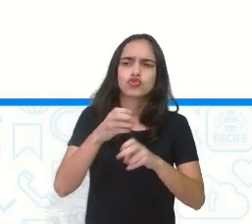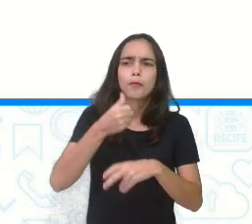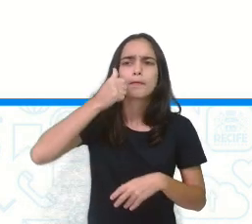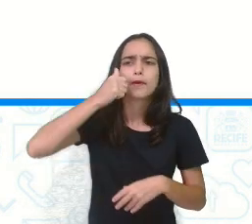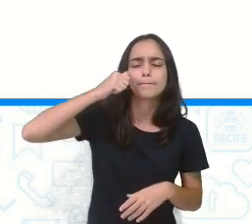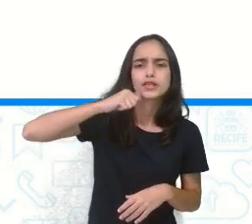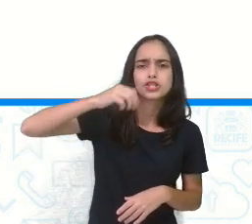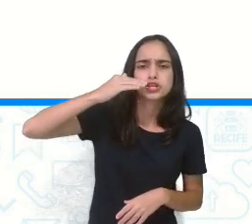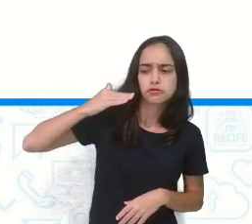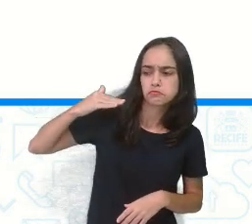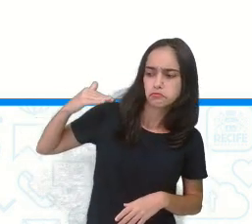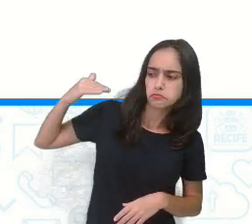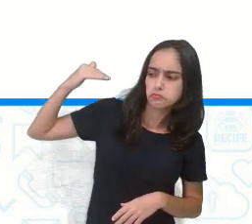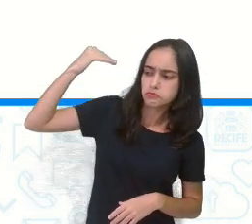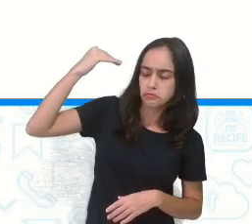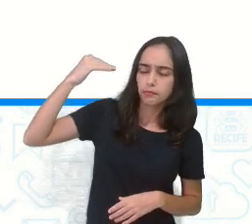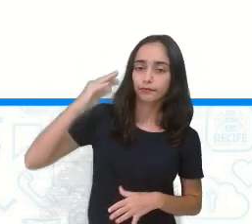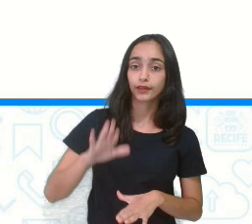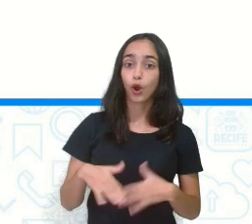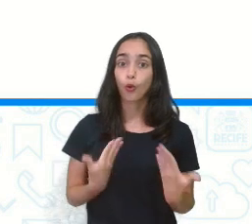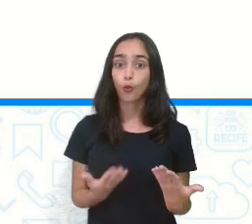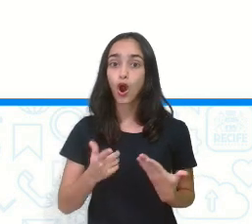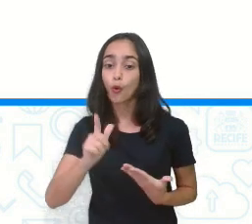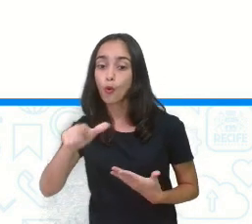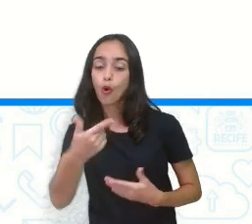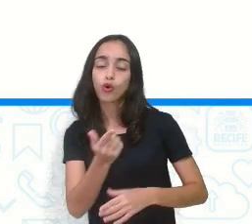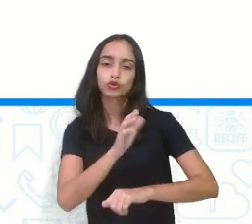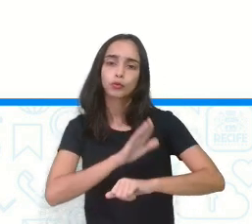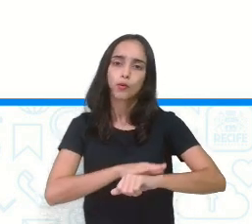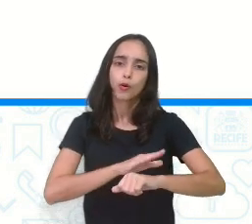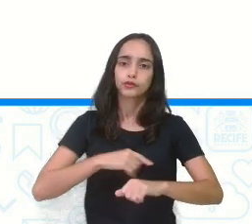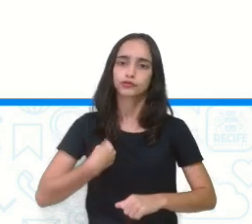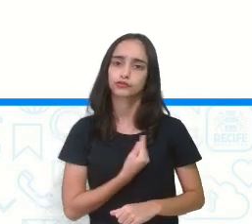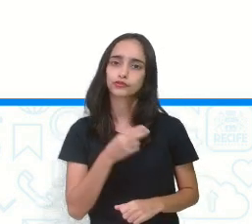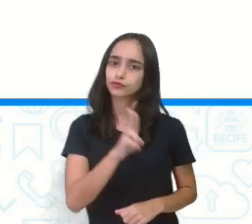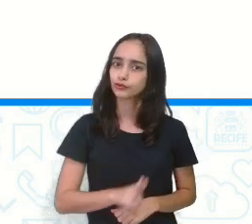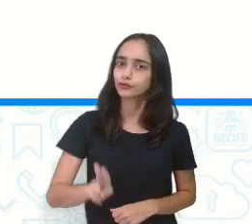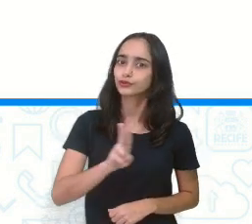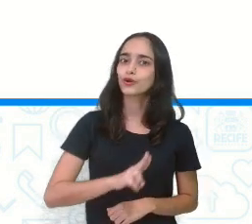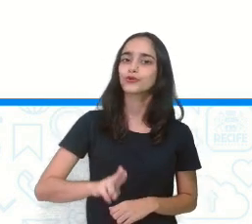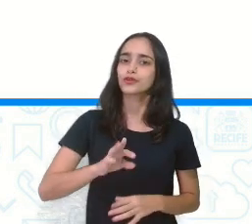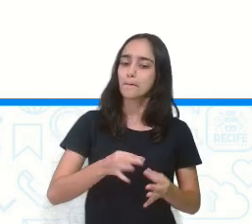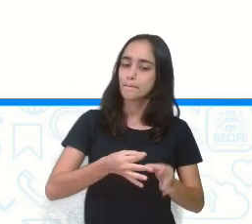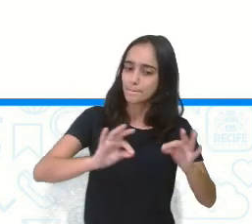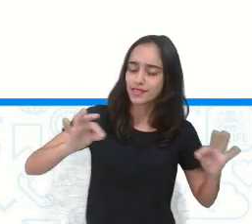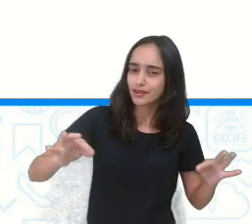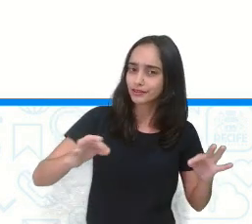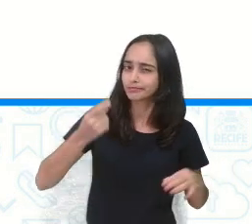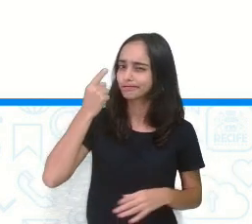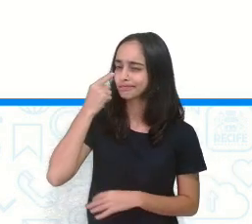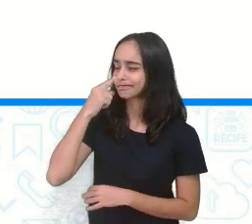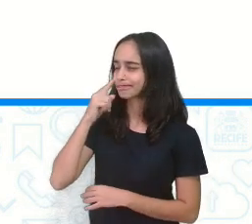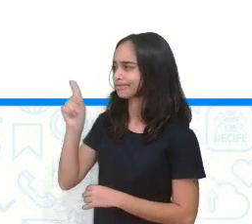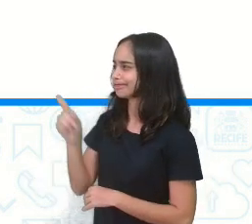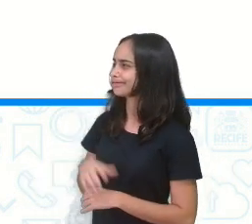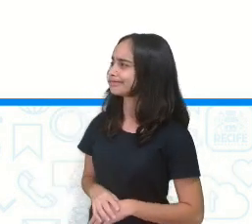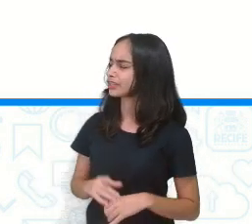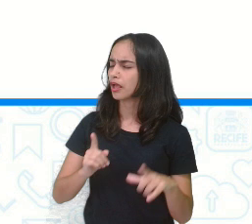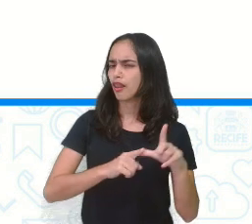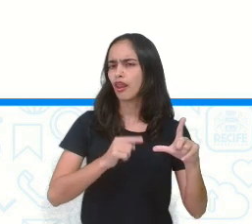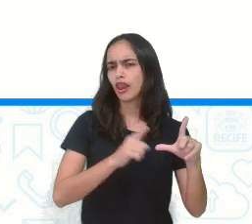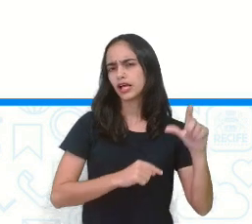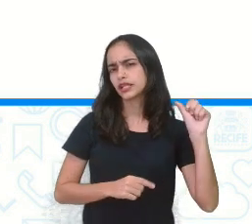outras situações a gente utiliza o número enquanto medida? Tem ali na letra A, um homem medindo